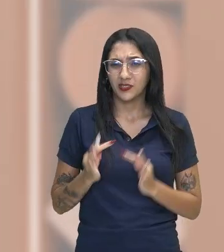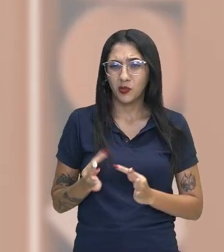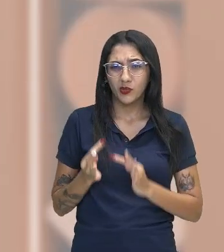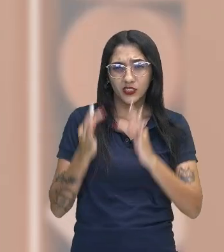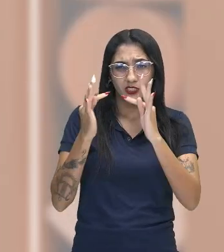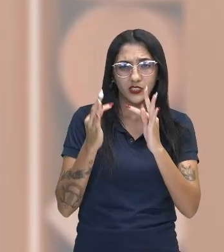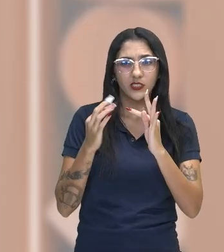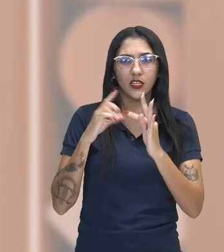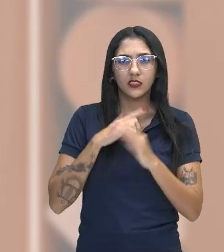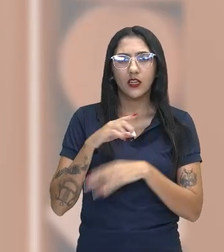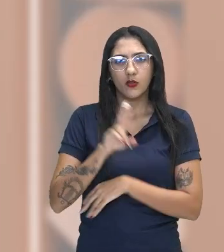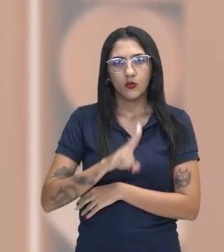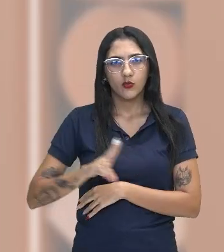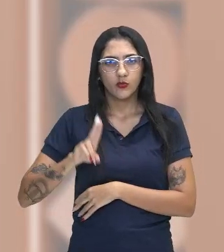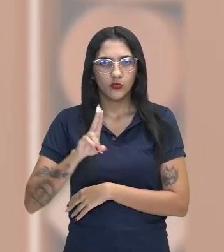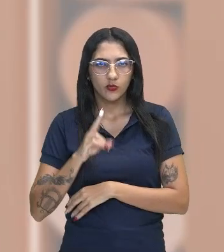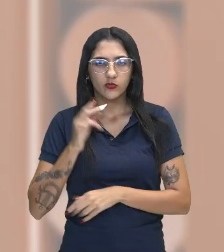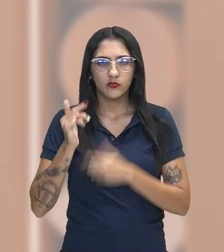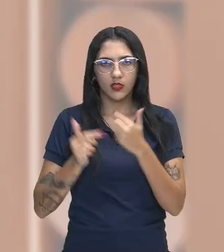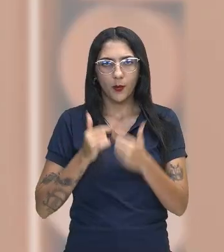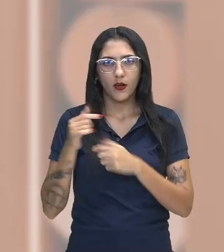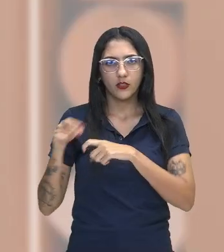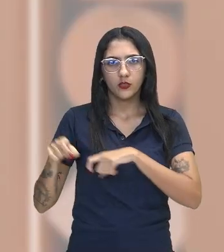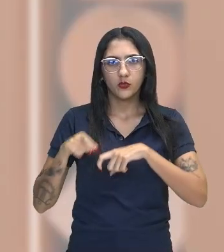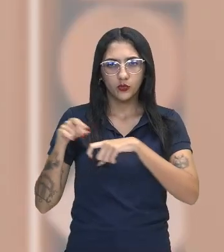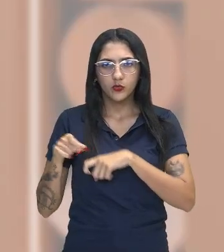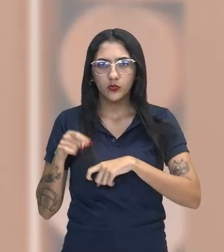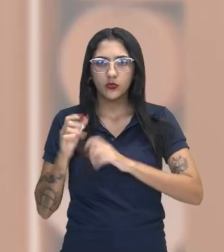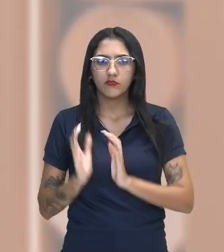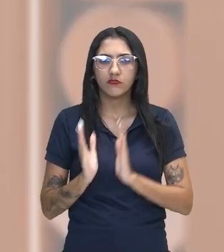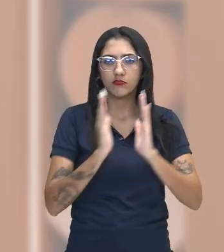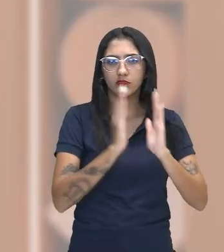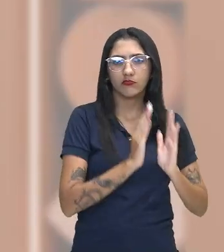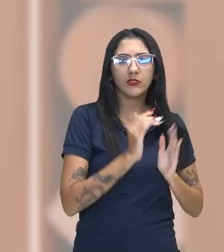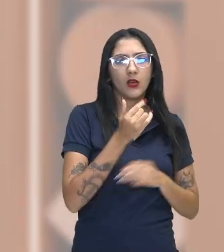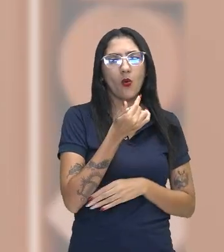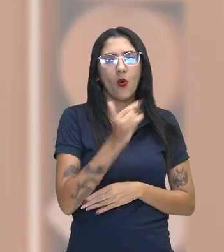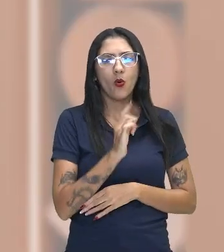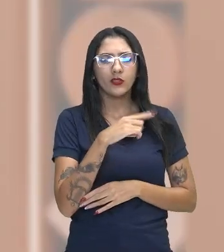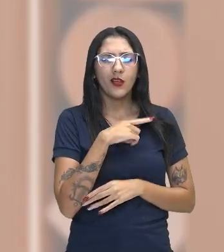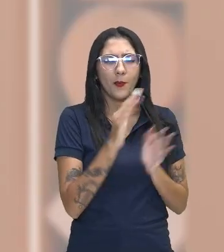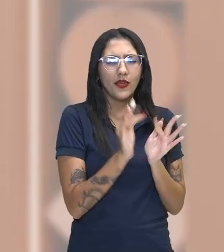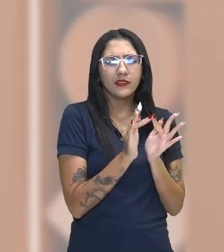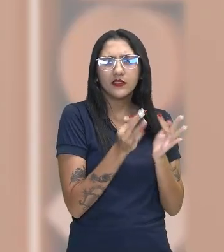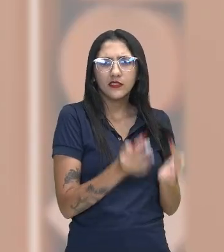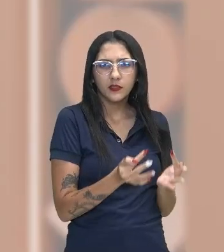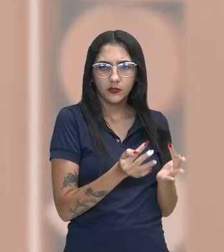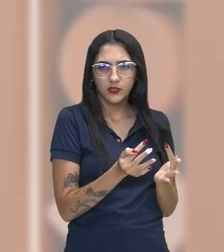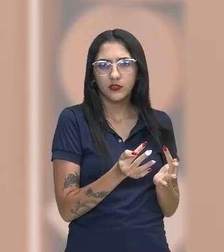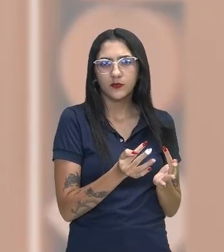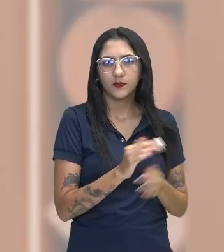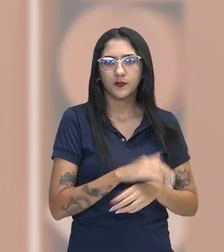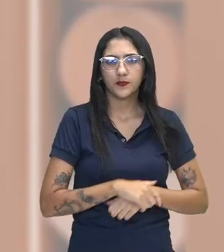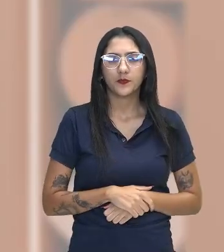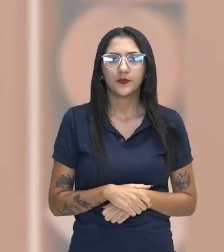tecnologia na atividade de agricultura, quanto na extensiva, que é mais rudimentar. Tá bom,